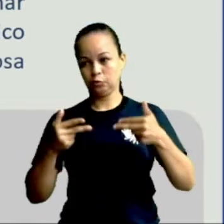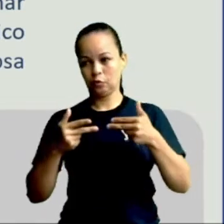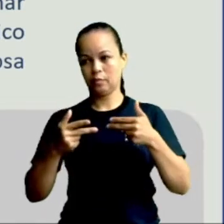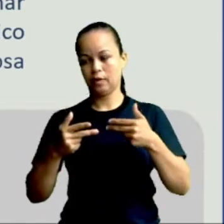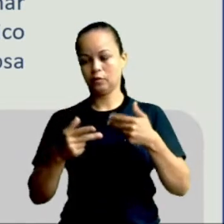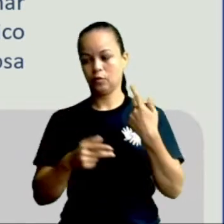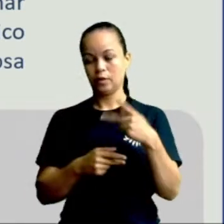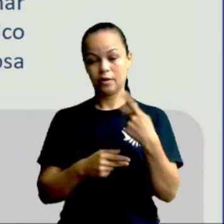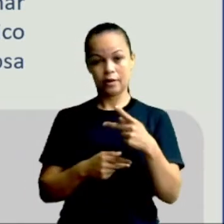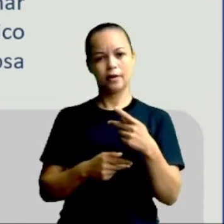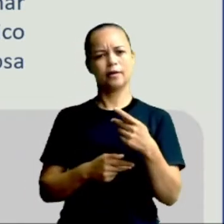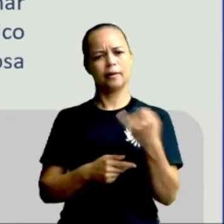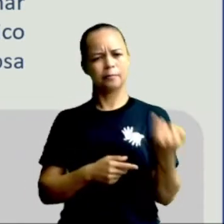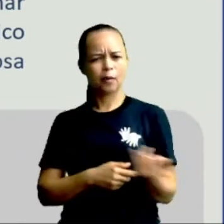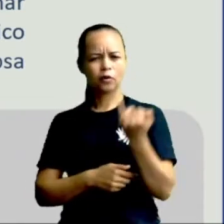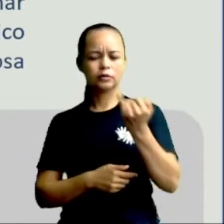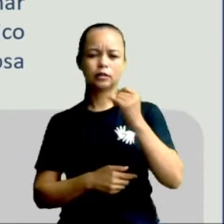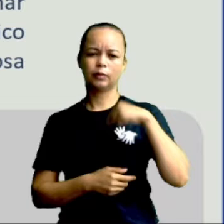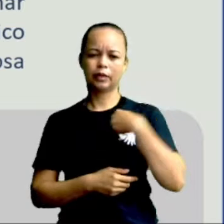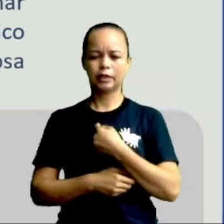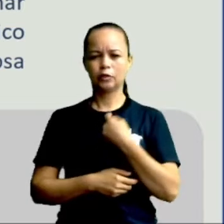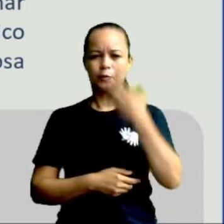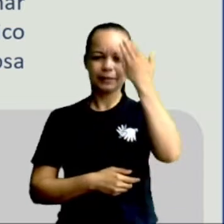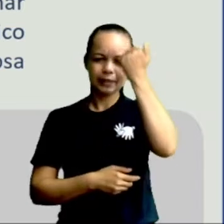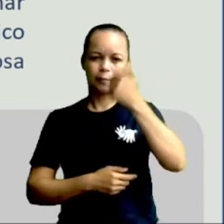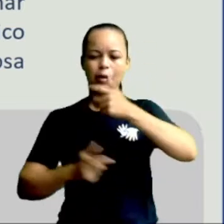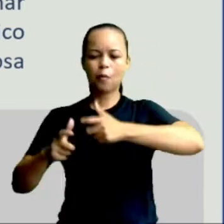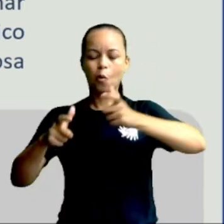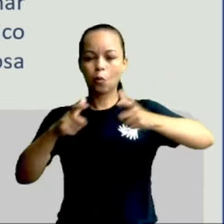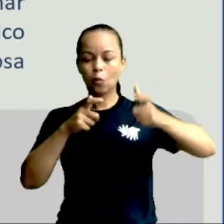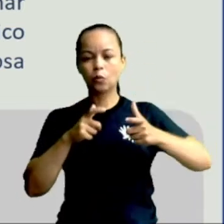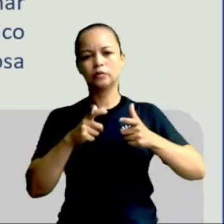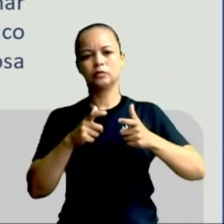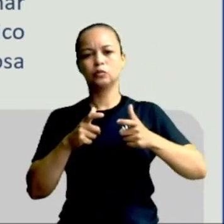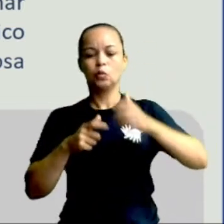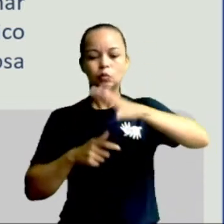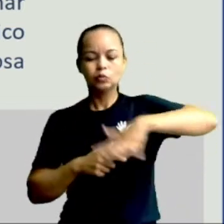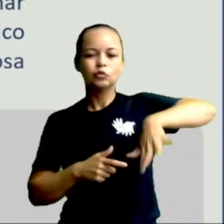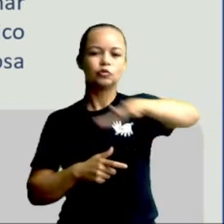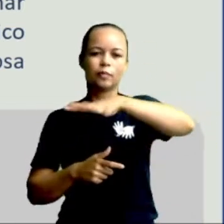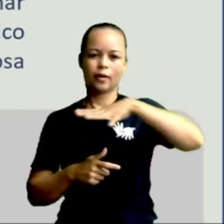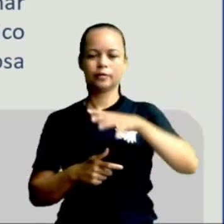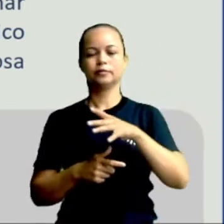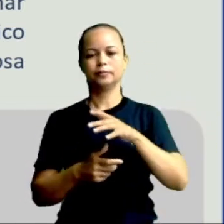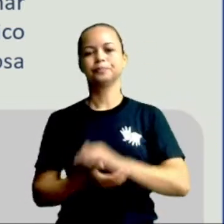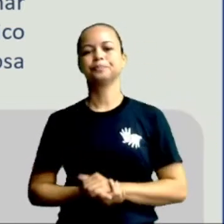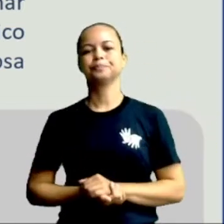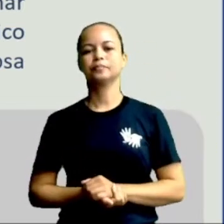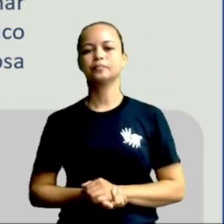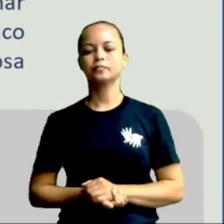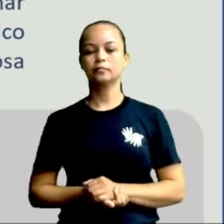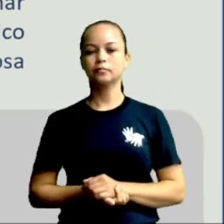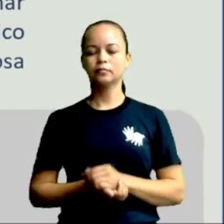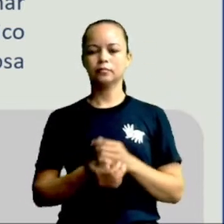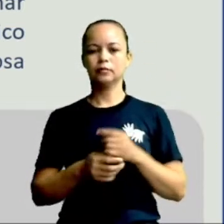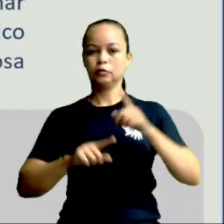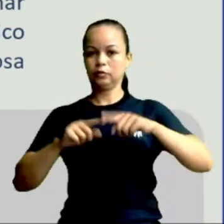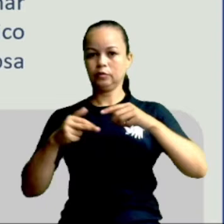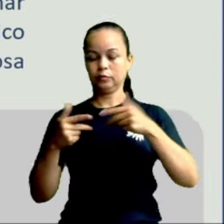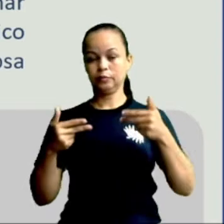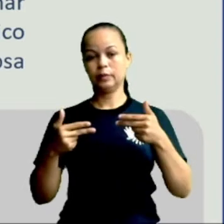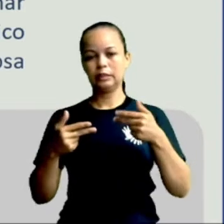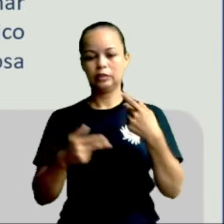que permitem que a gente se orientem a gente no espaço geográfico. Olha só, os instrumentos